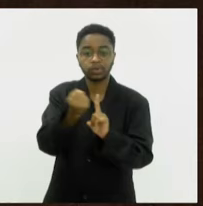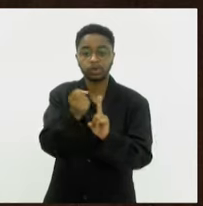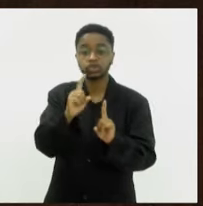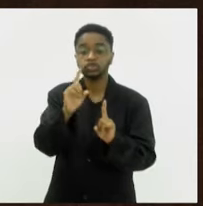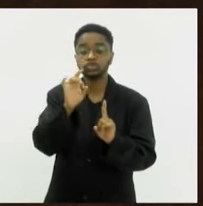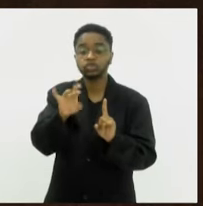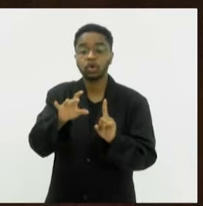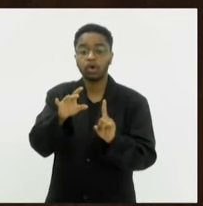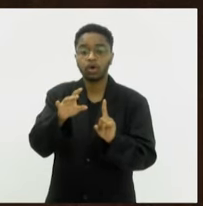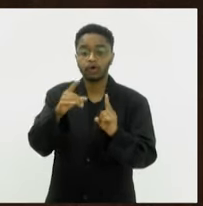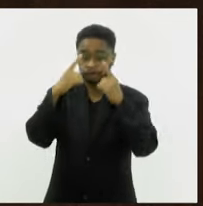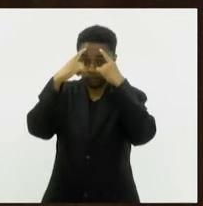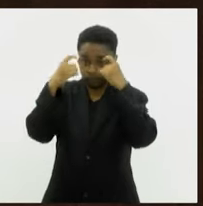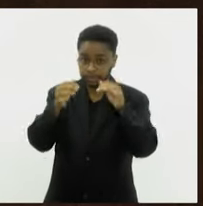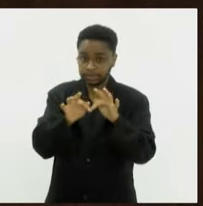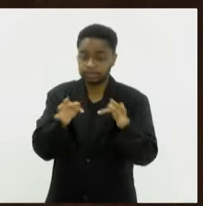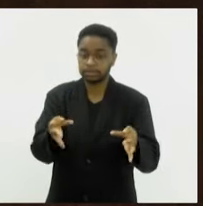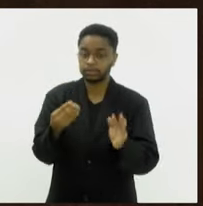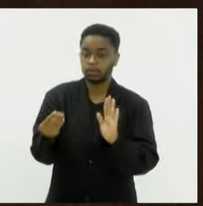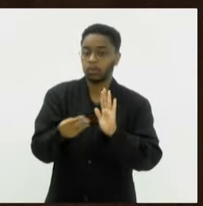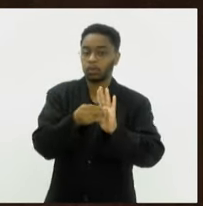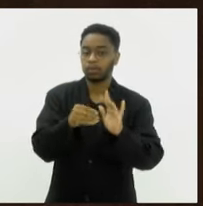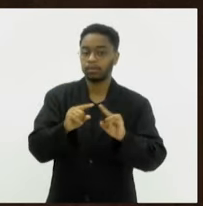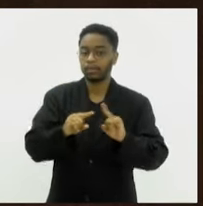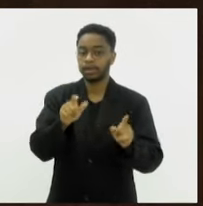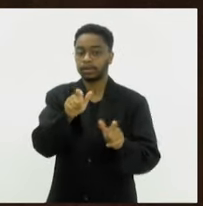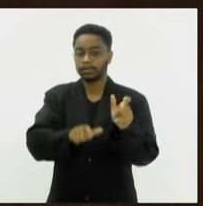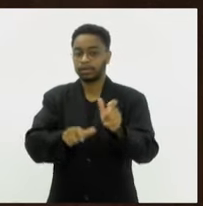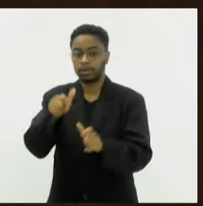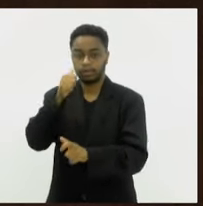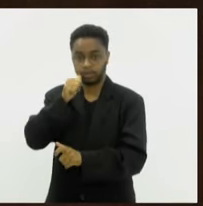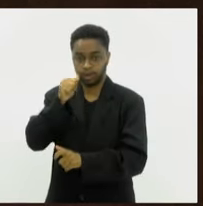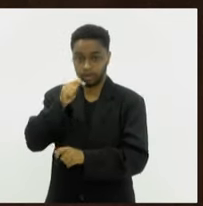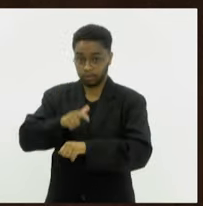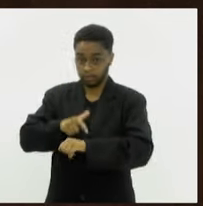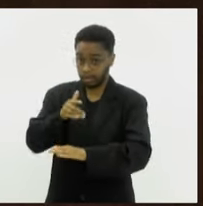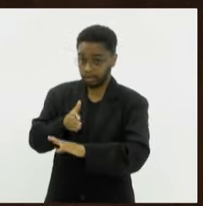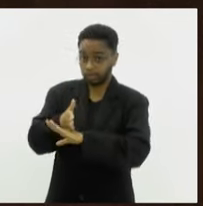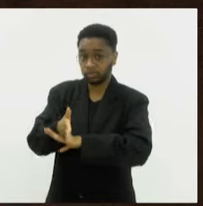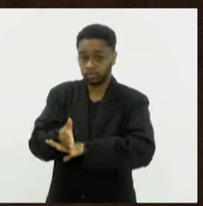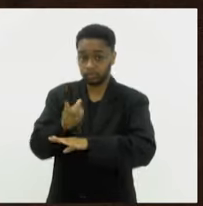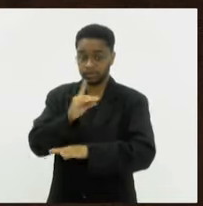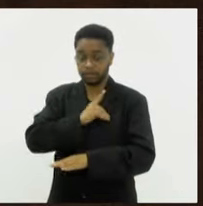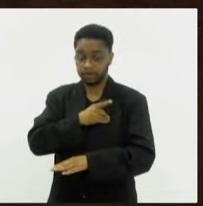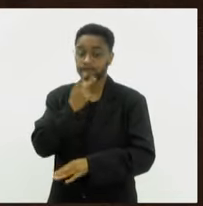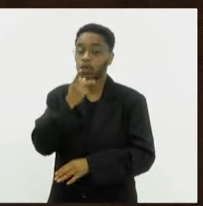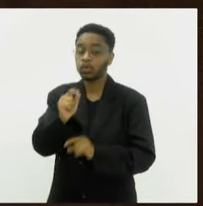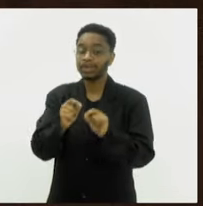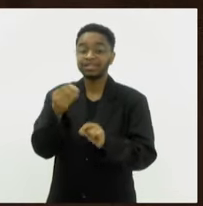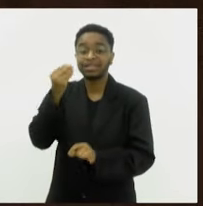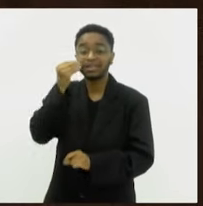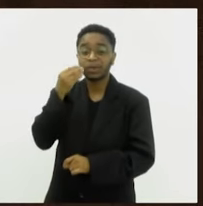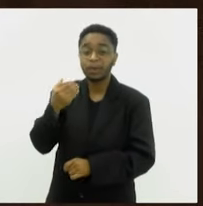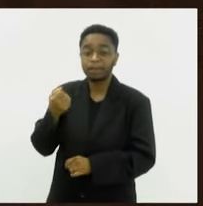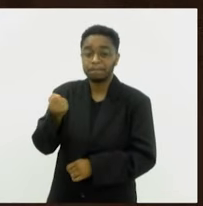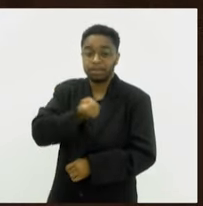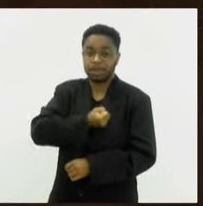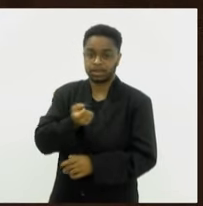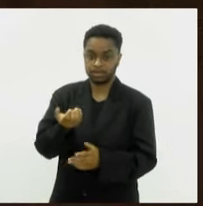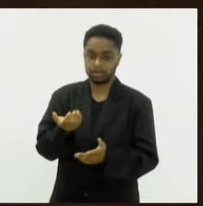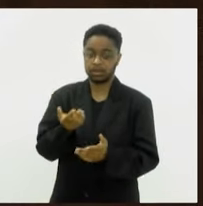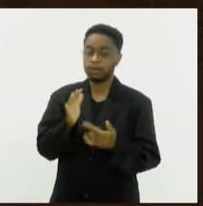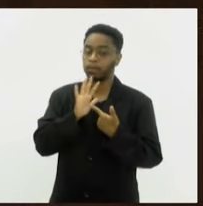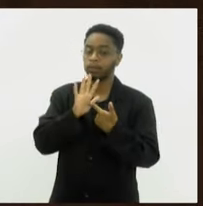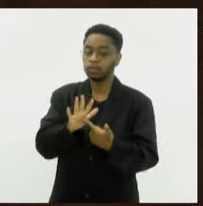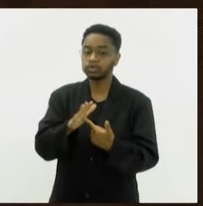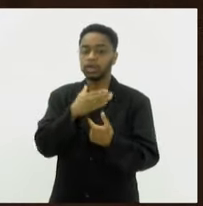agressão simples. Embora as mulheres, quando foram na delegacia, disseram, não, tentou me matar, mostraram as